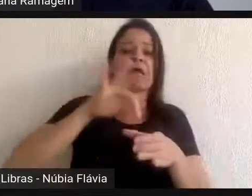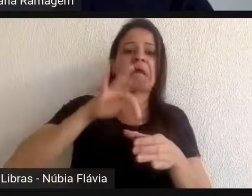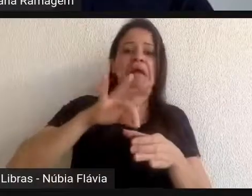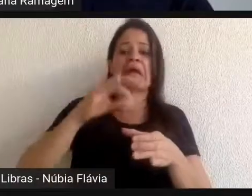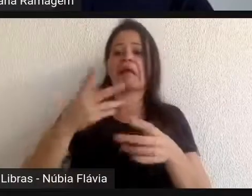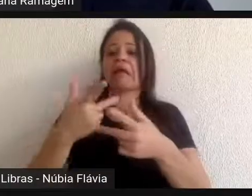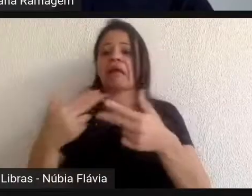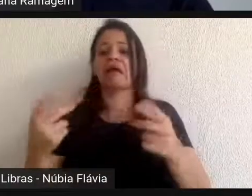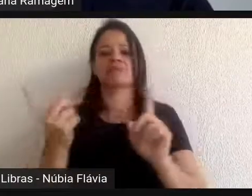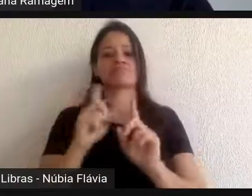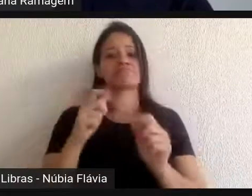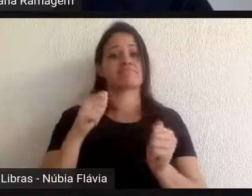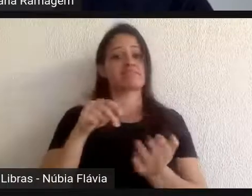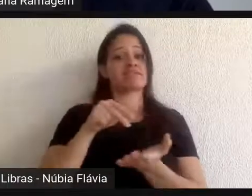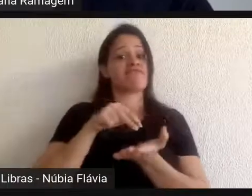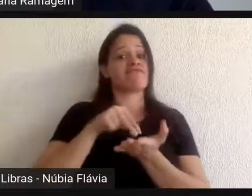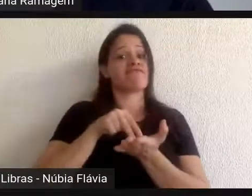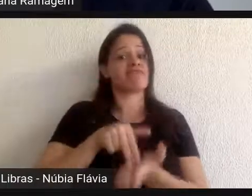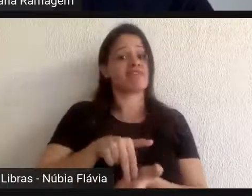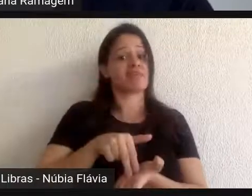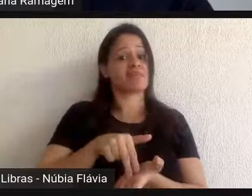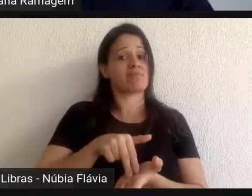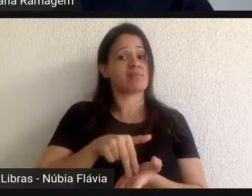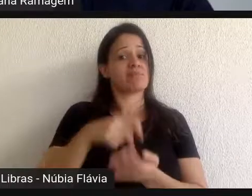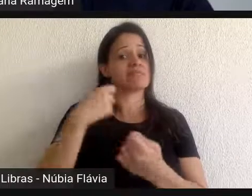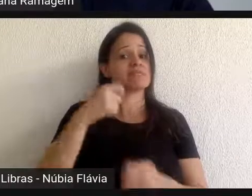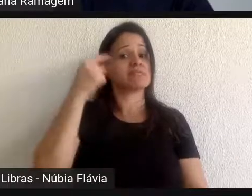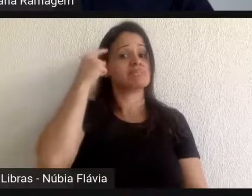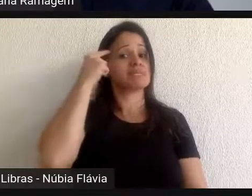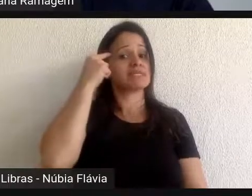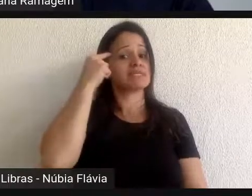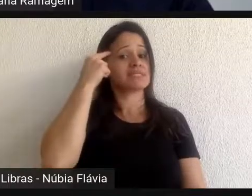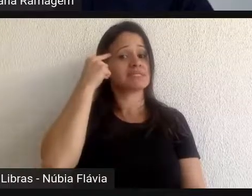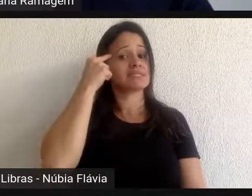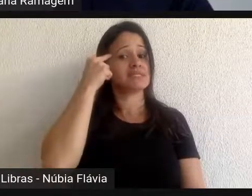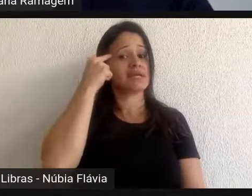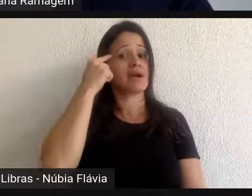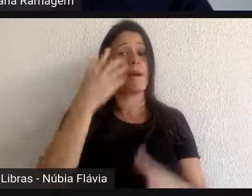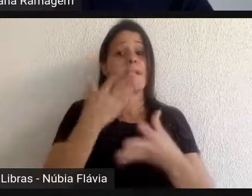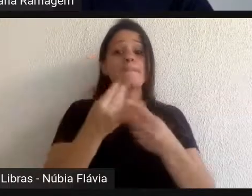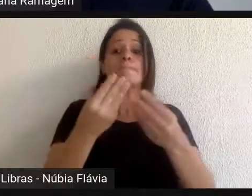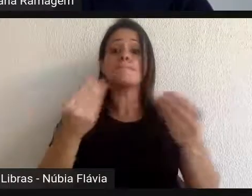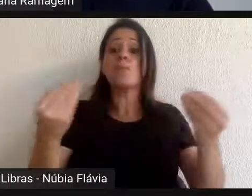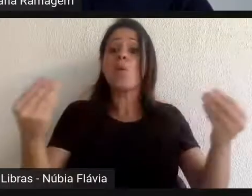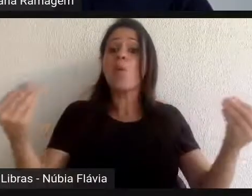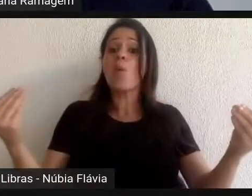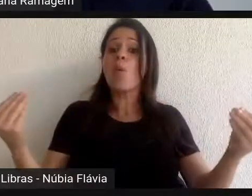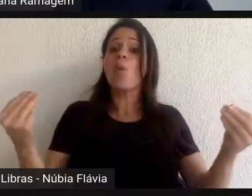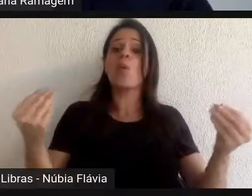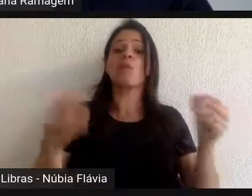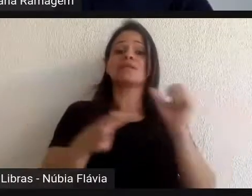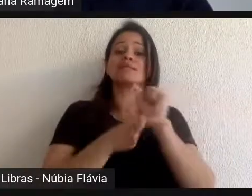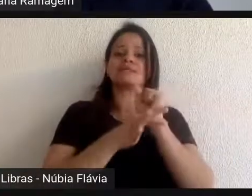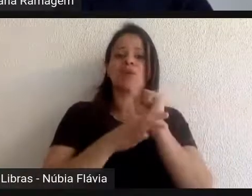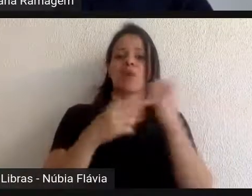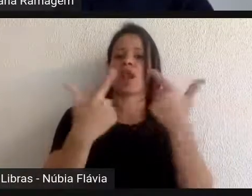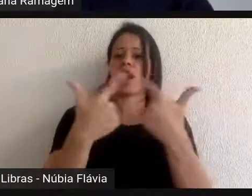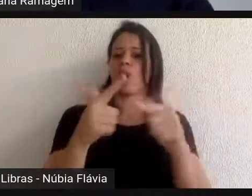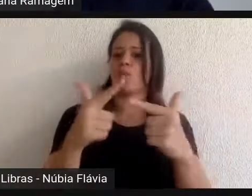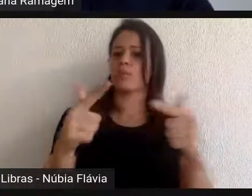o pé no chão, tá? Lembrar que muita coisa que circula por aí não está comprovado, que não